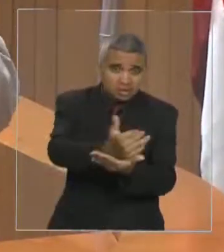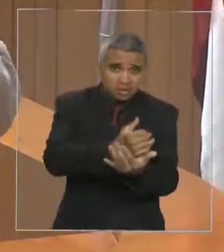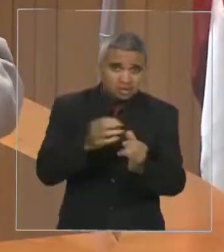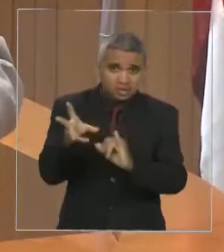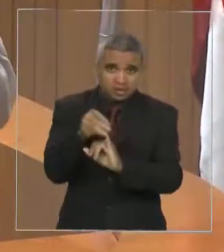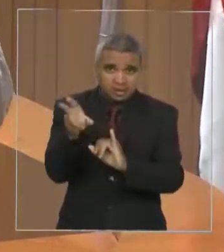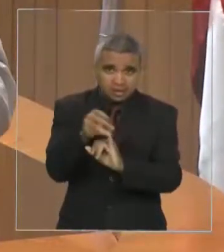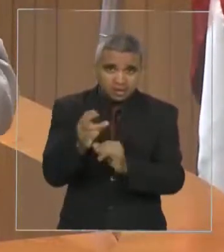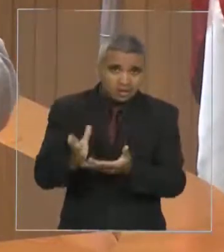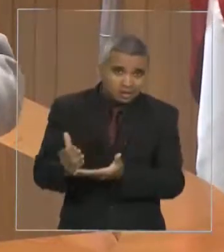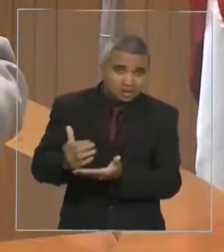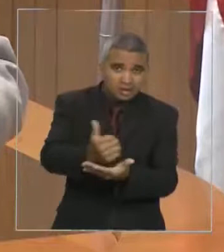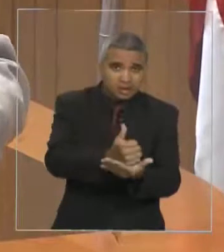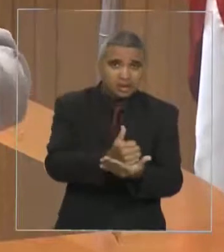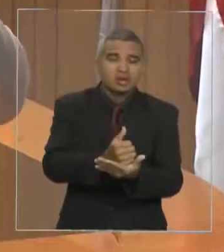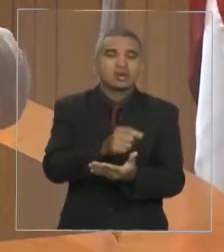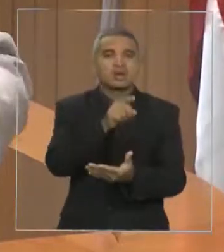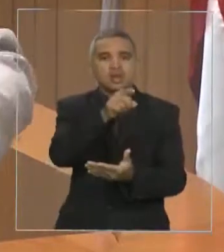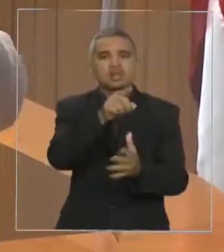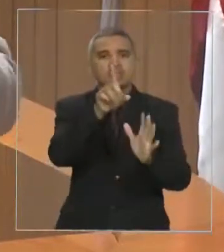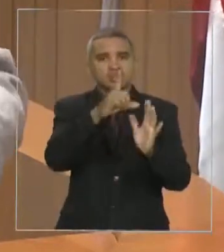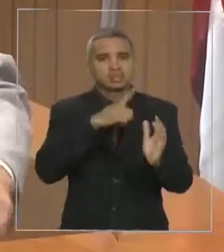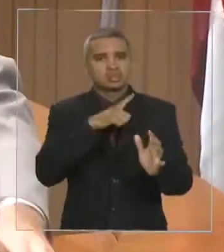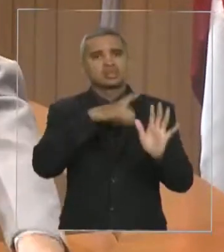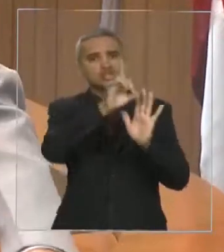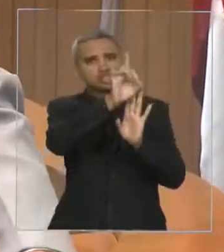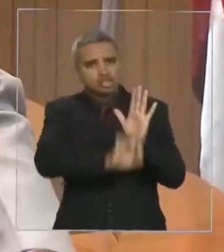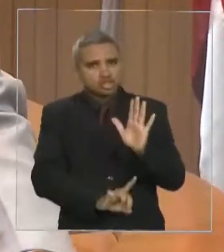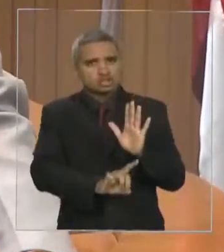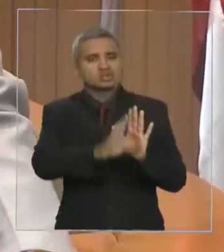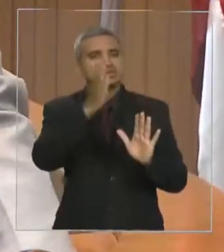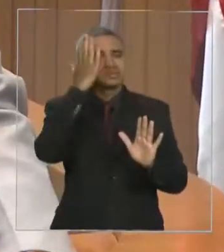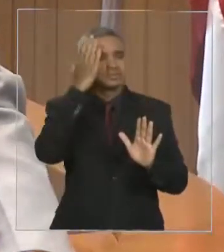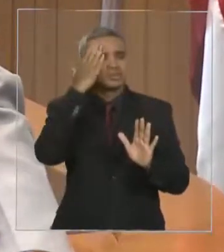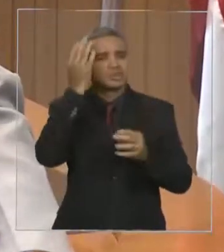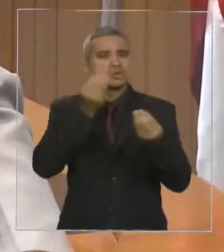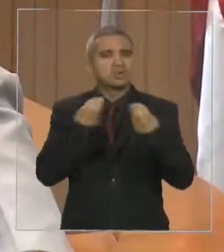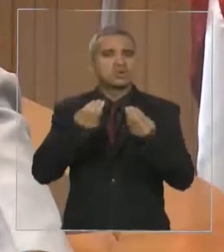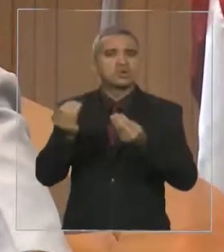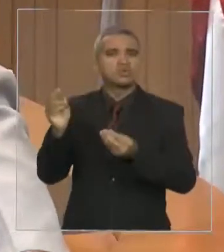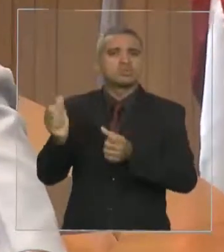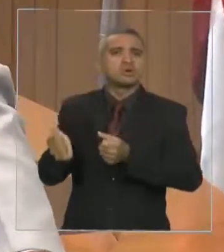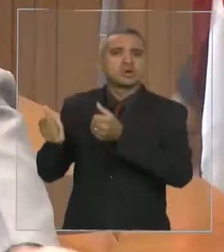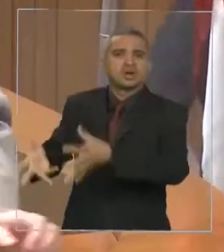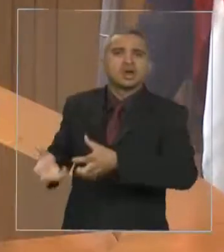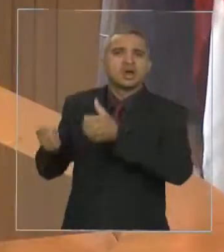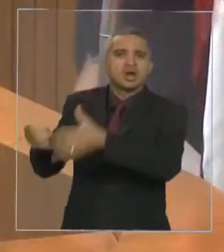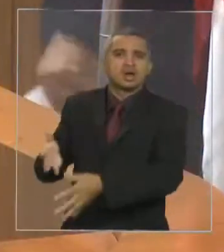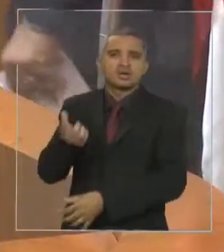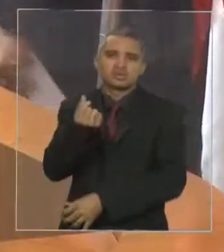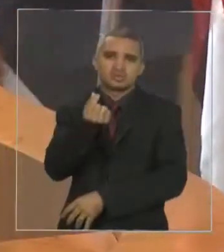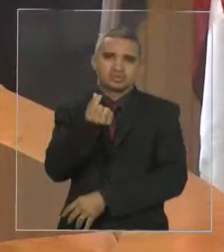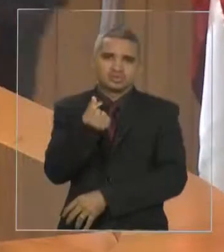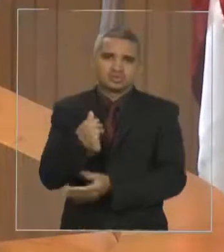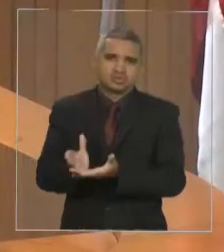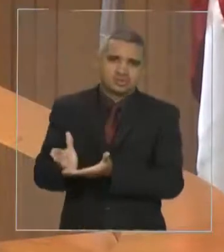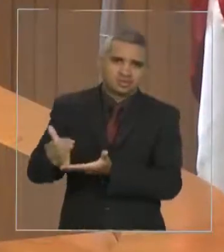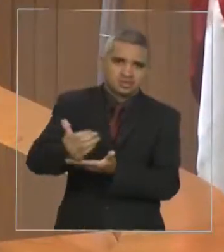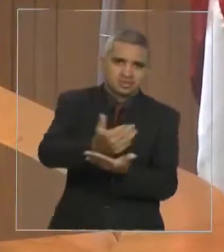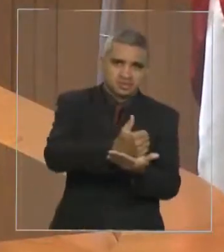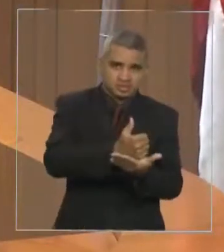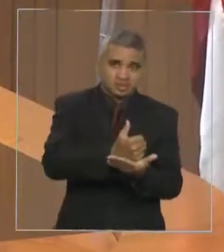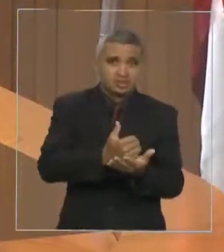e saber a transparência do que são gastos os seus impostos. Eu digo isso porque